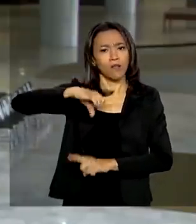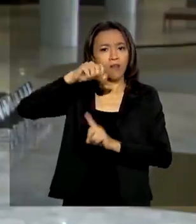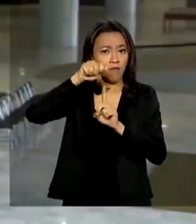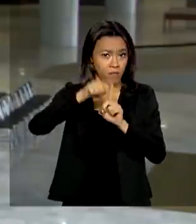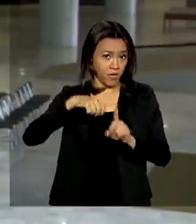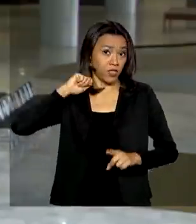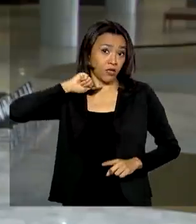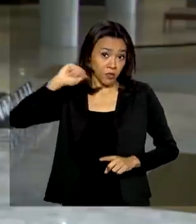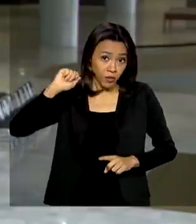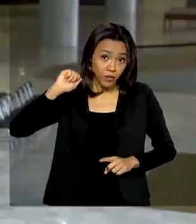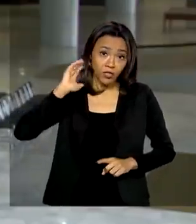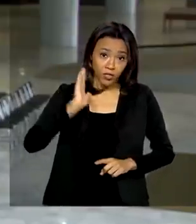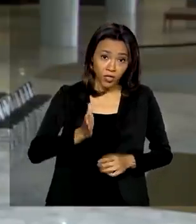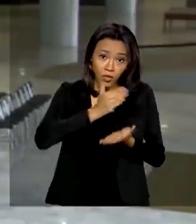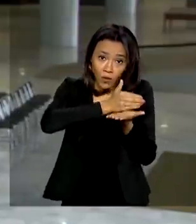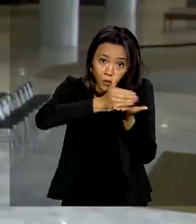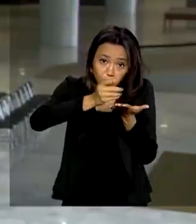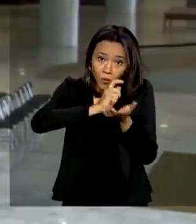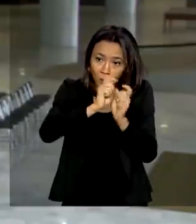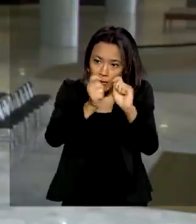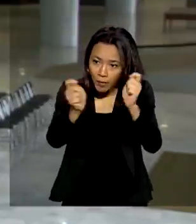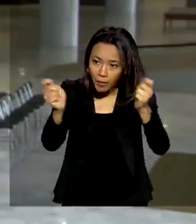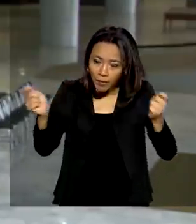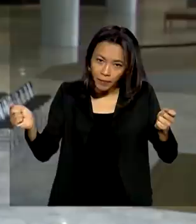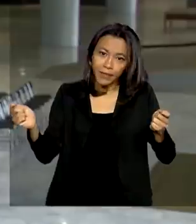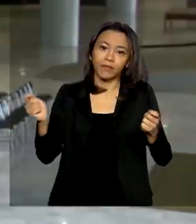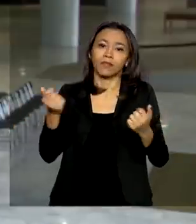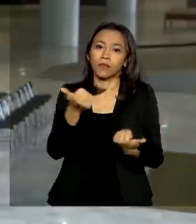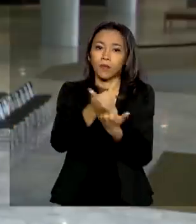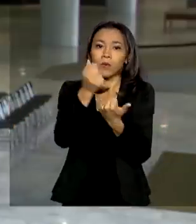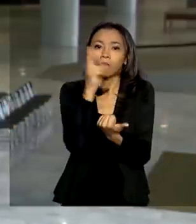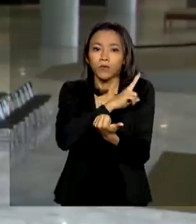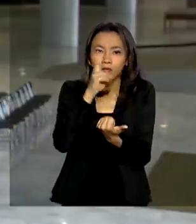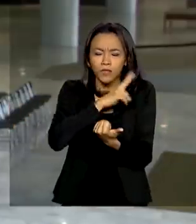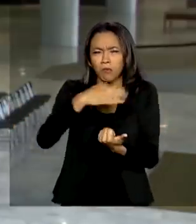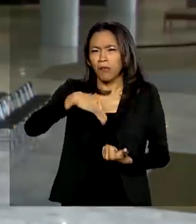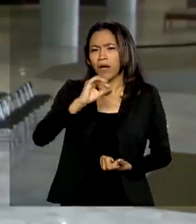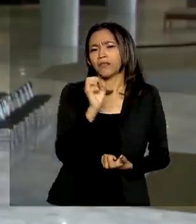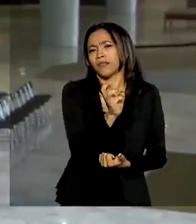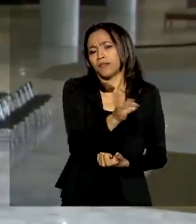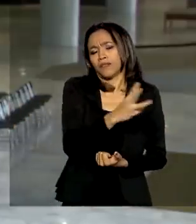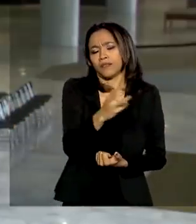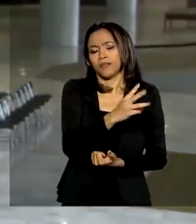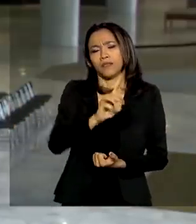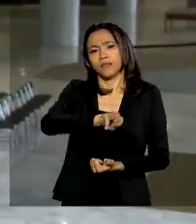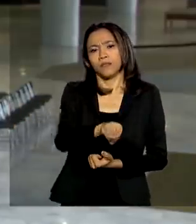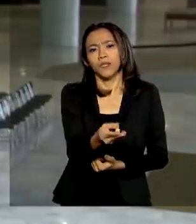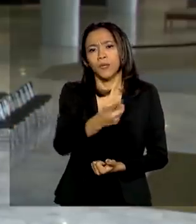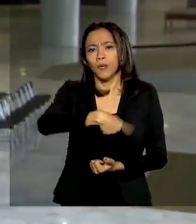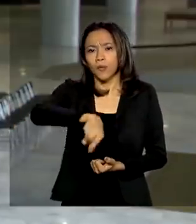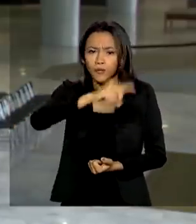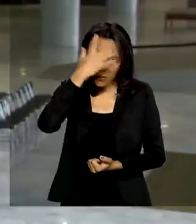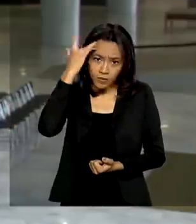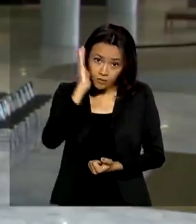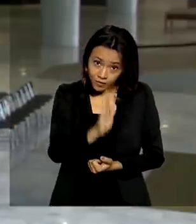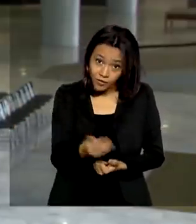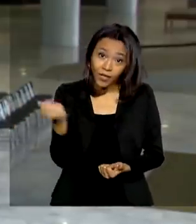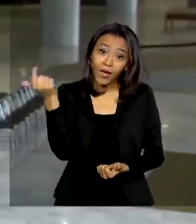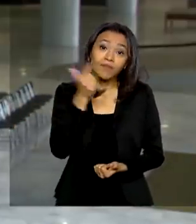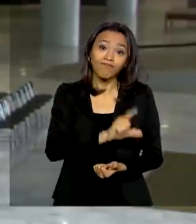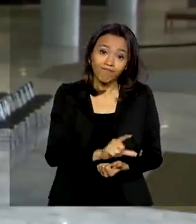pagamento desse auxílio emergencial, mais de 33 milhões de brasileiros já foram